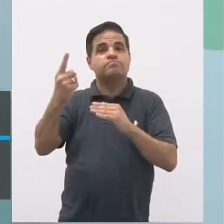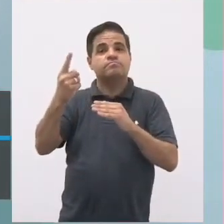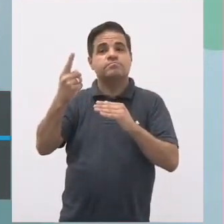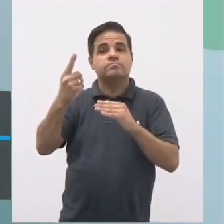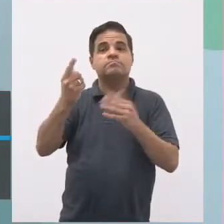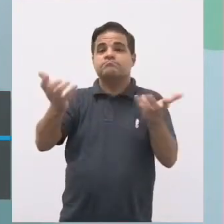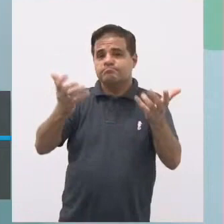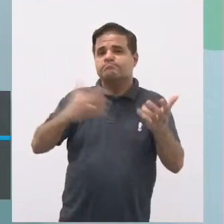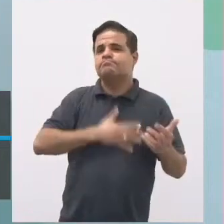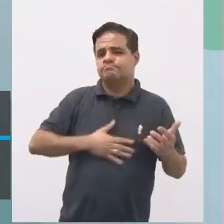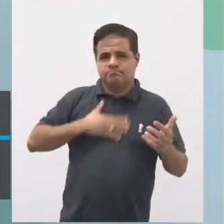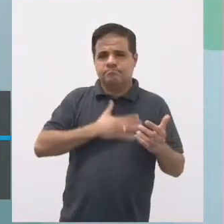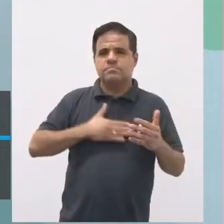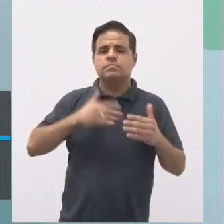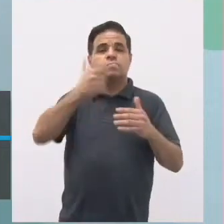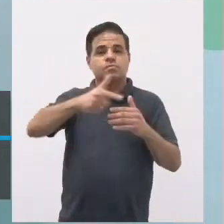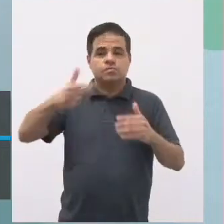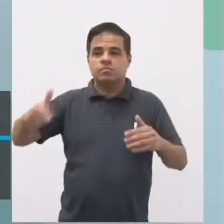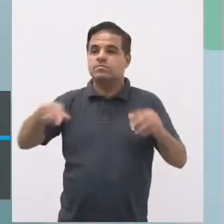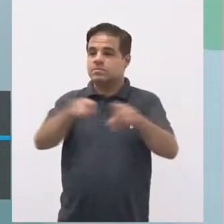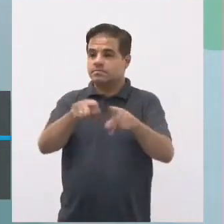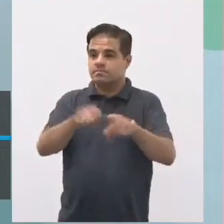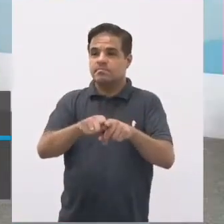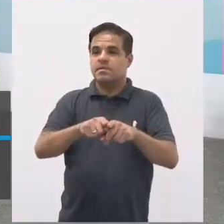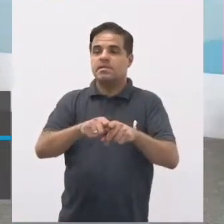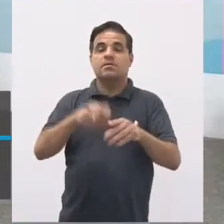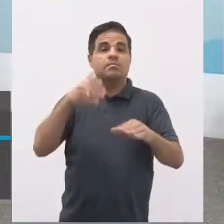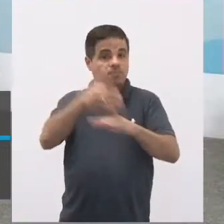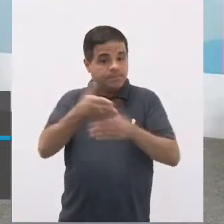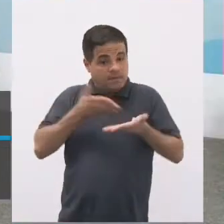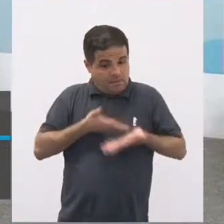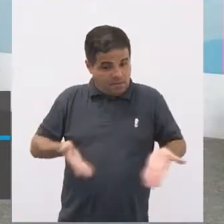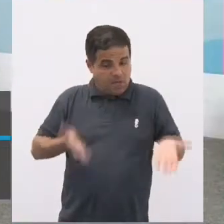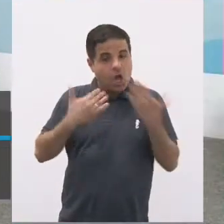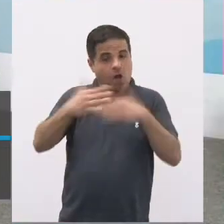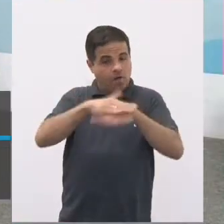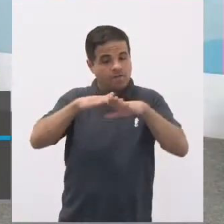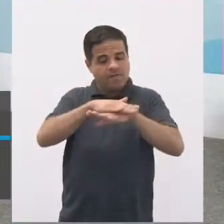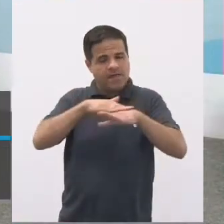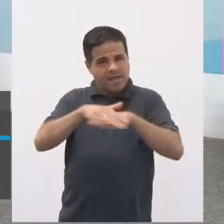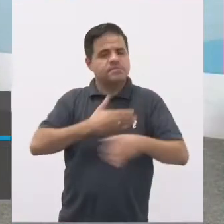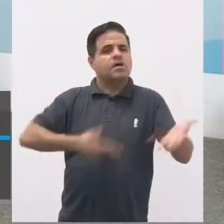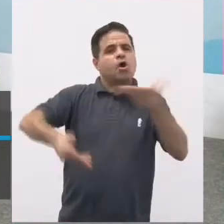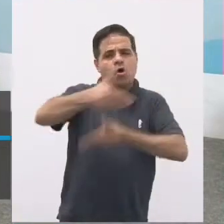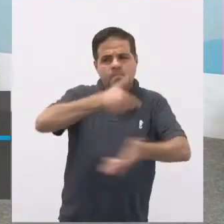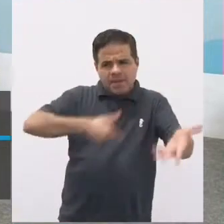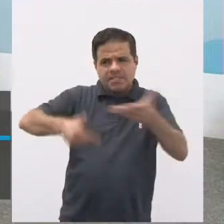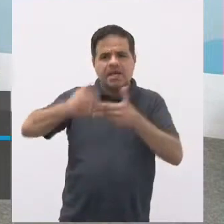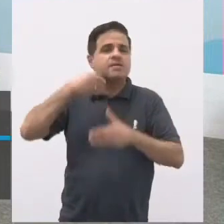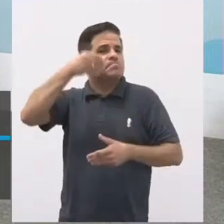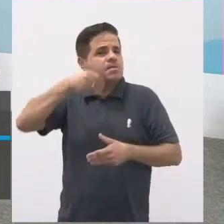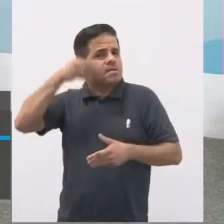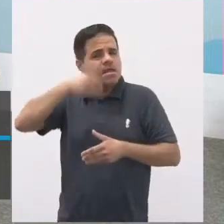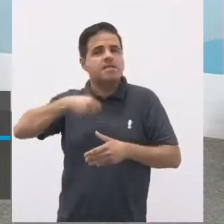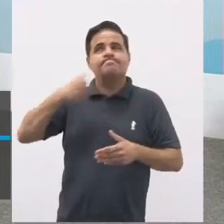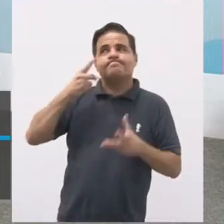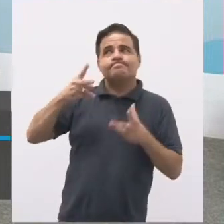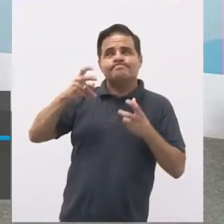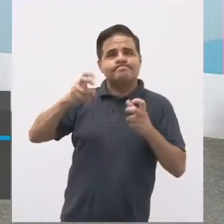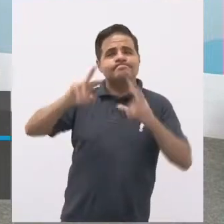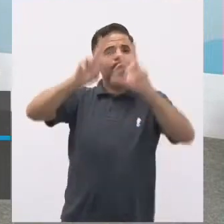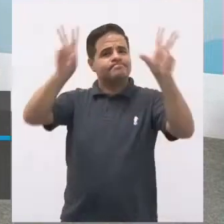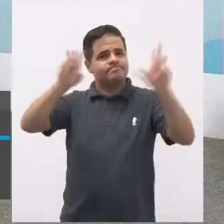Eu gostaria da colaboração dos demais para ter esse momento de conversa aqui, assim, compartilhar essas experiências, impressões sobre essa